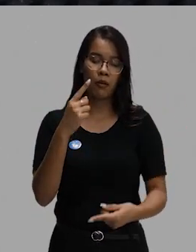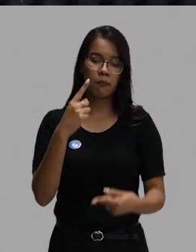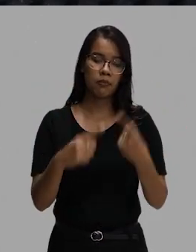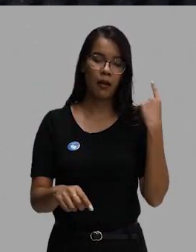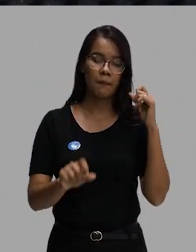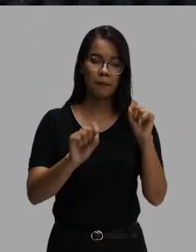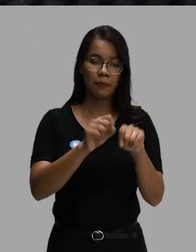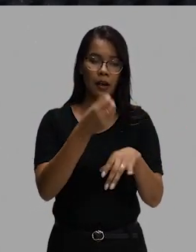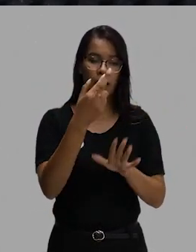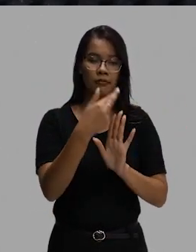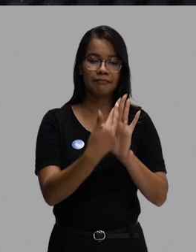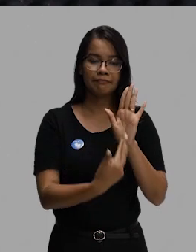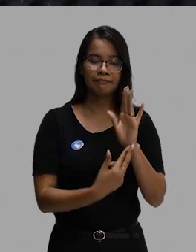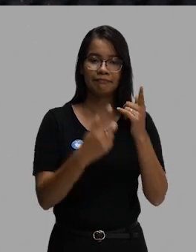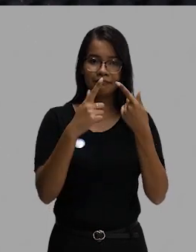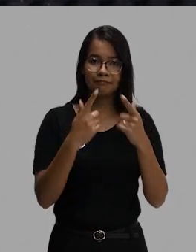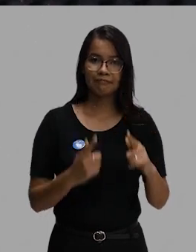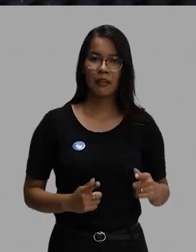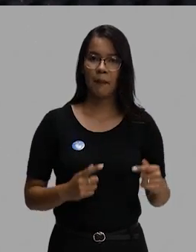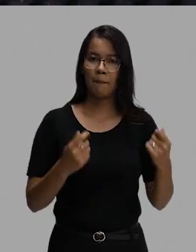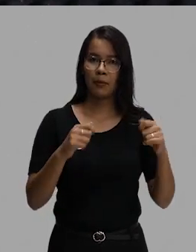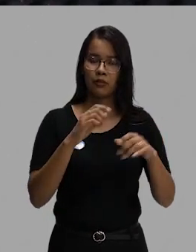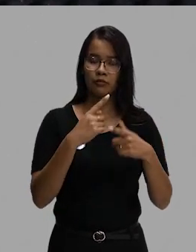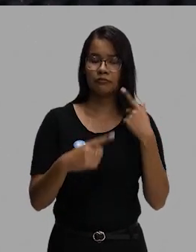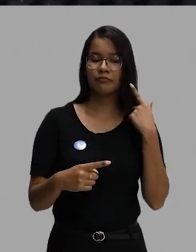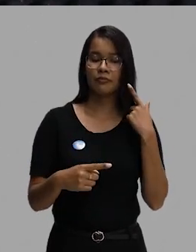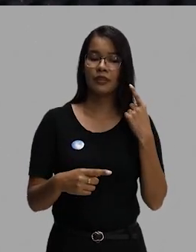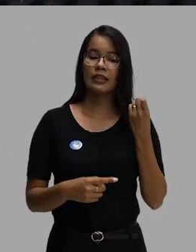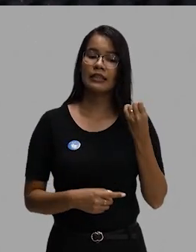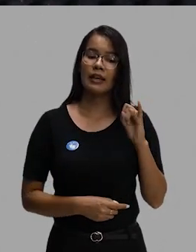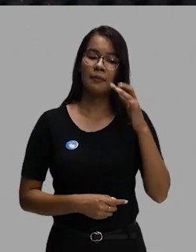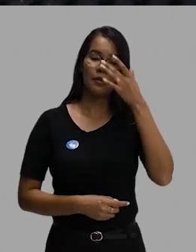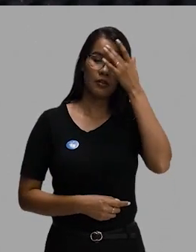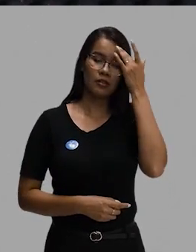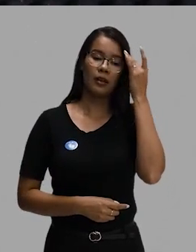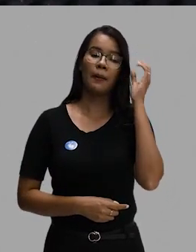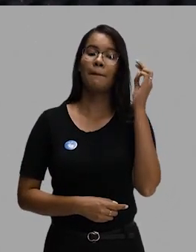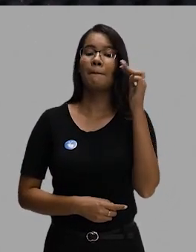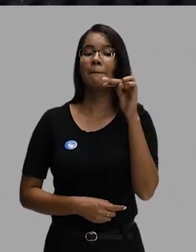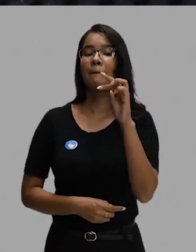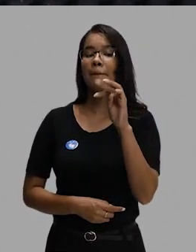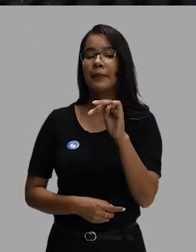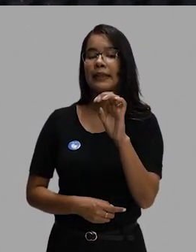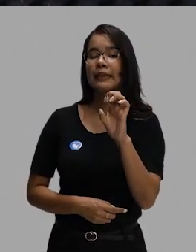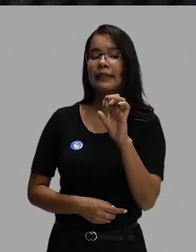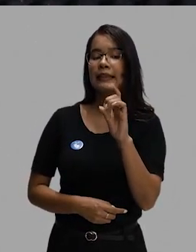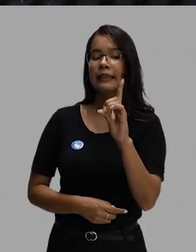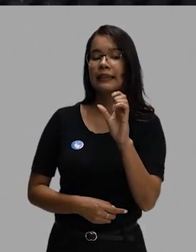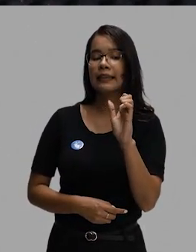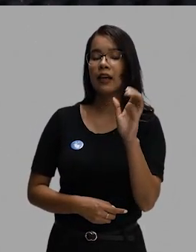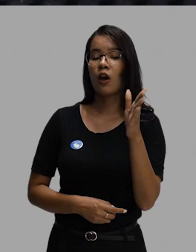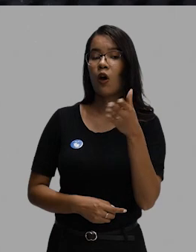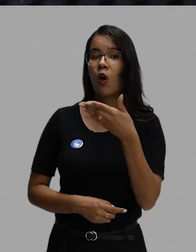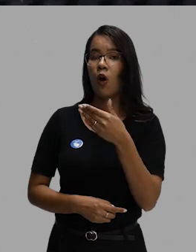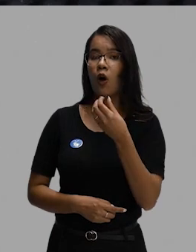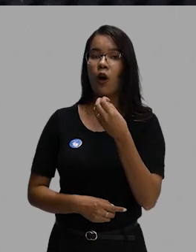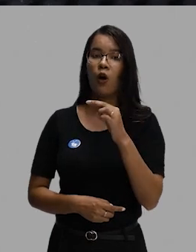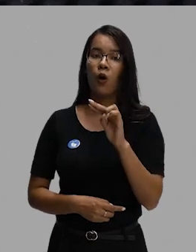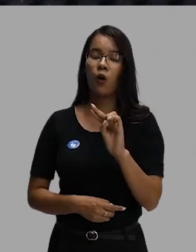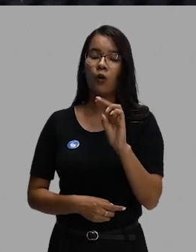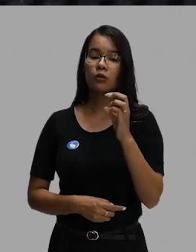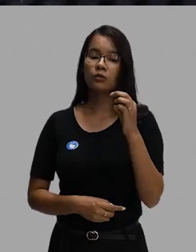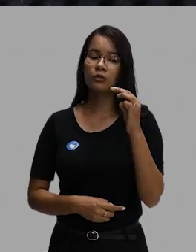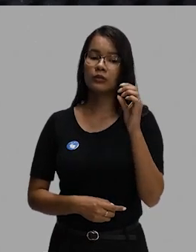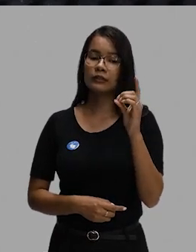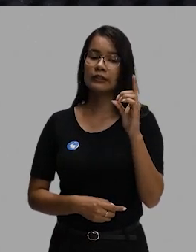regras gramaticais. Se uma pessoa disser me dê um cigarro ou dê-me um cigarro, vai mudar o entendimento do que o eu lírico está